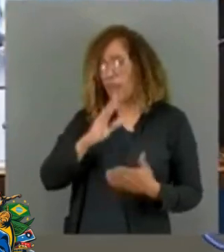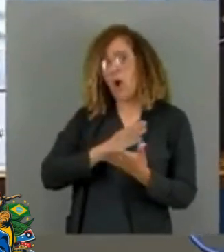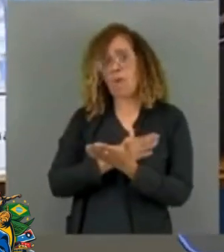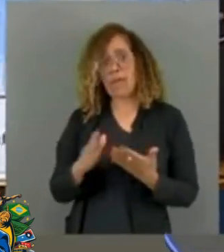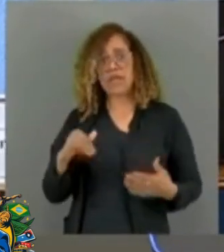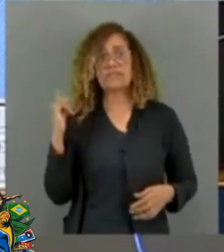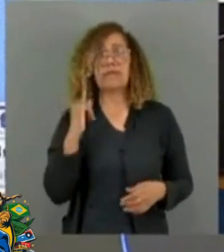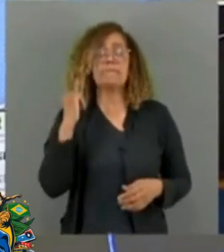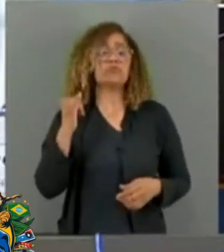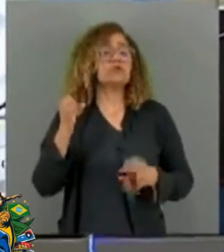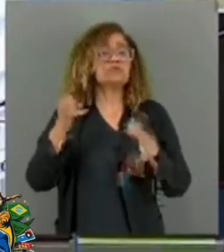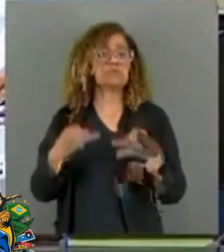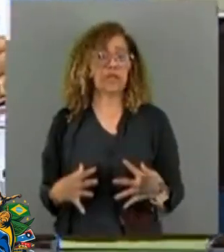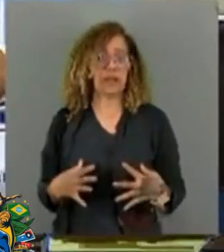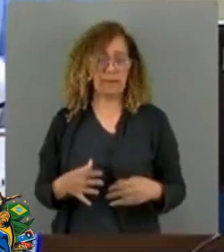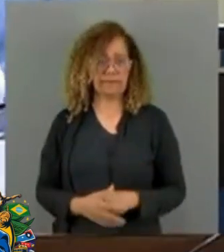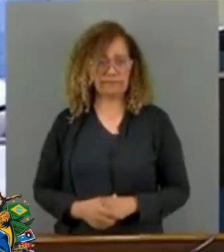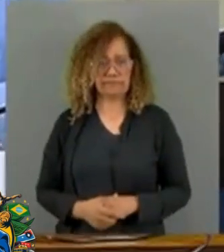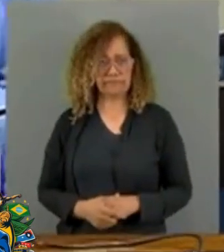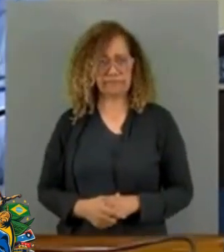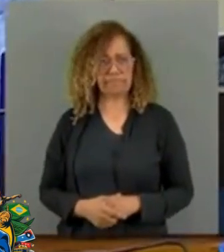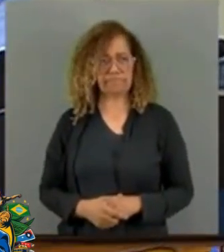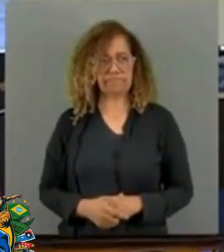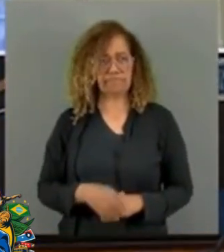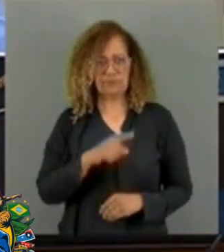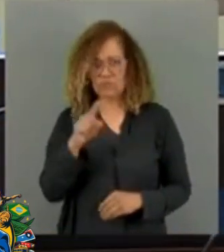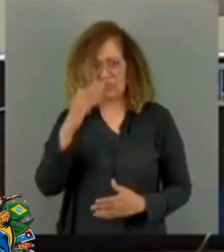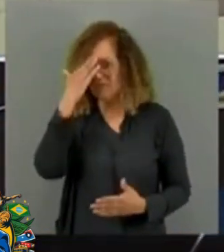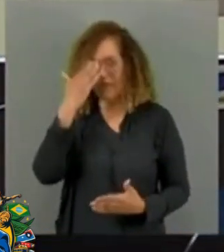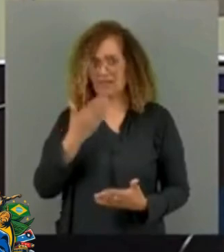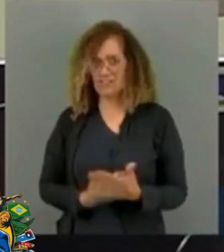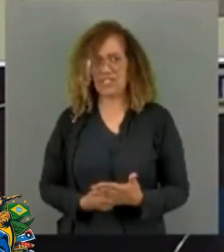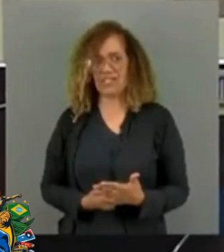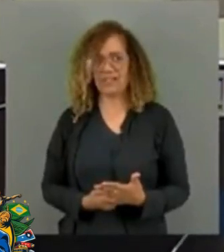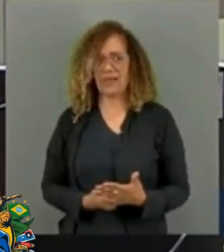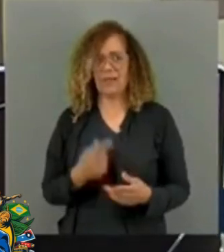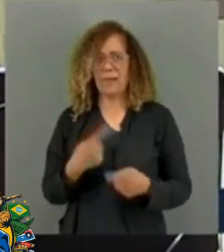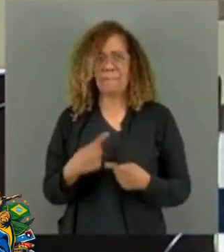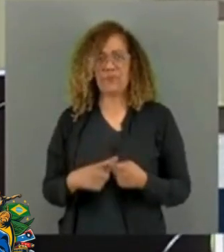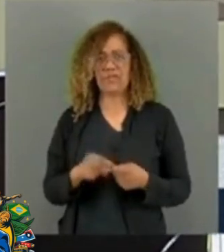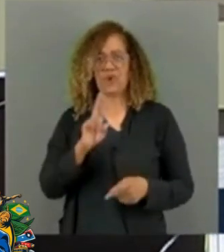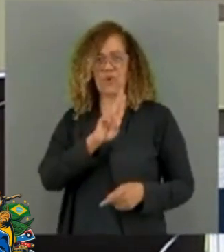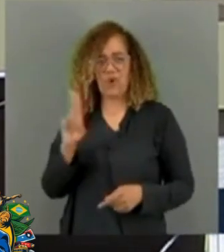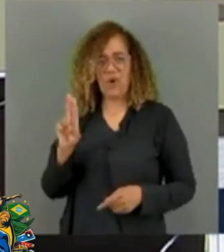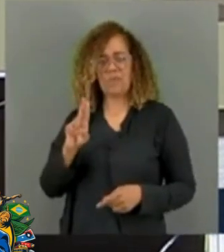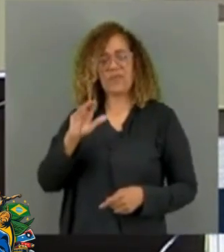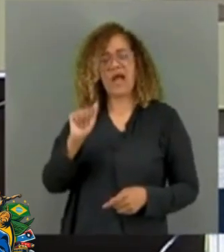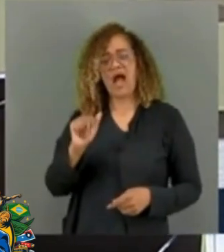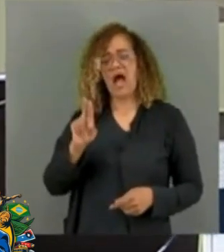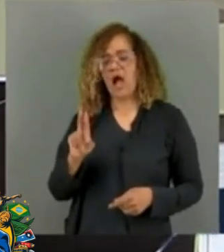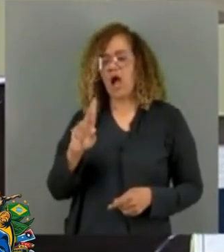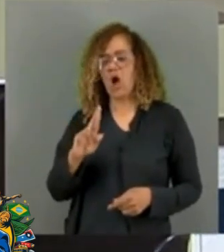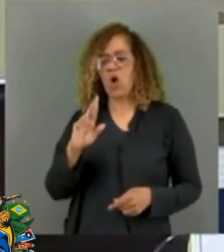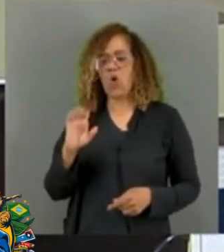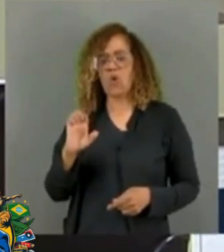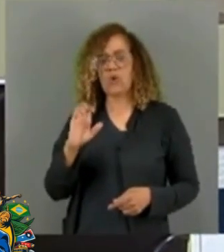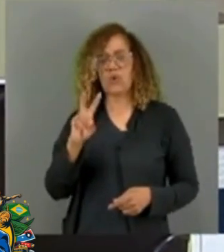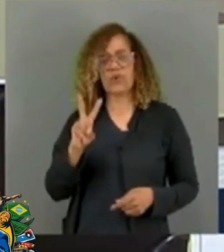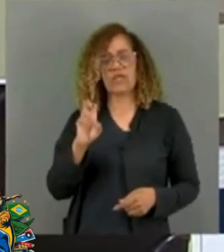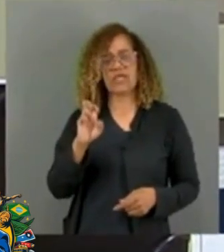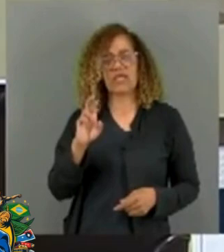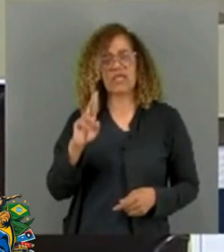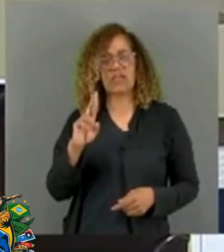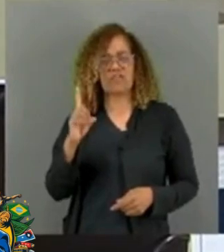ressaltar, porque, pasmem os senhores, parece-me que o nome Auriverde, que é o nome da emissora hoje, pode sugerir até uma